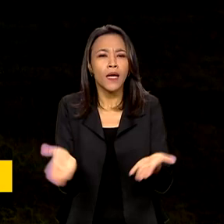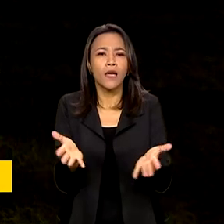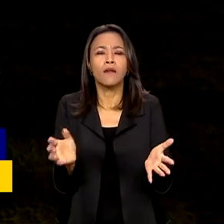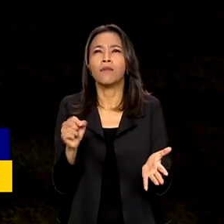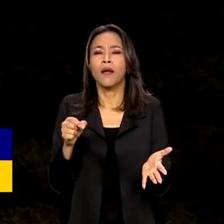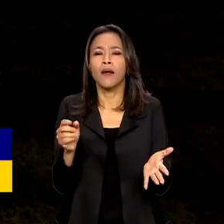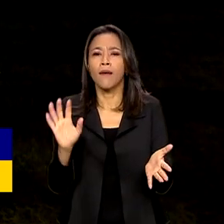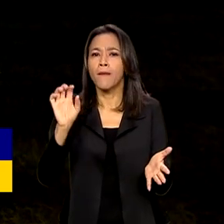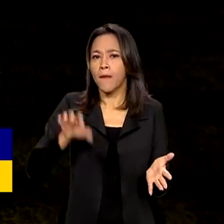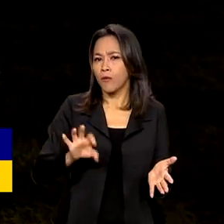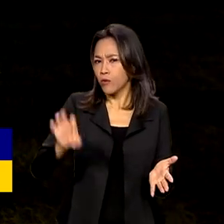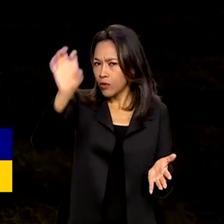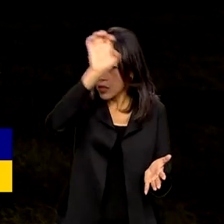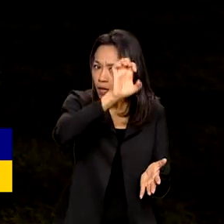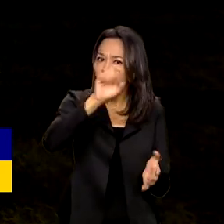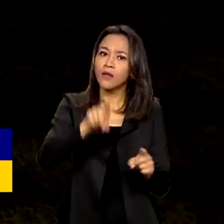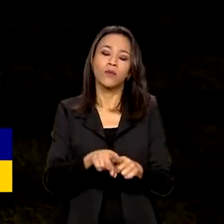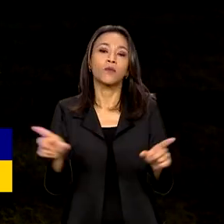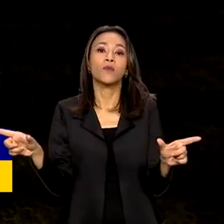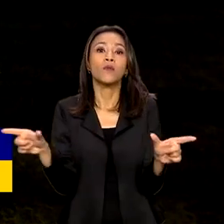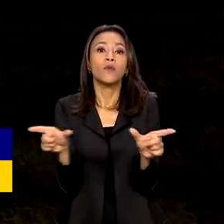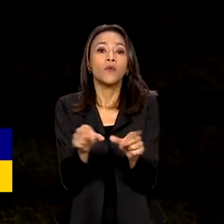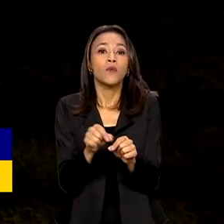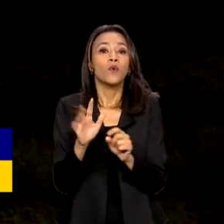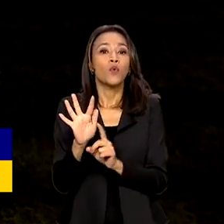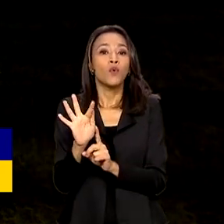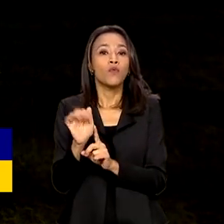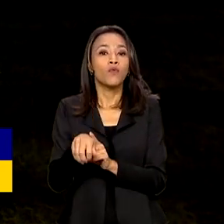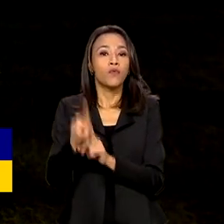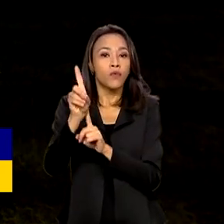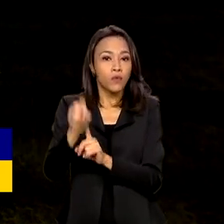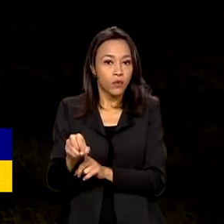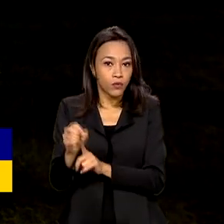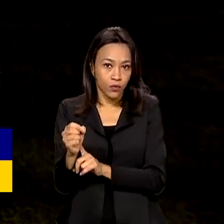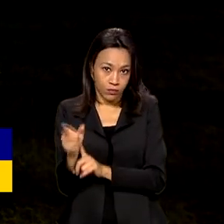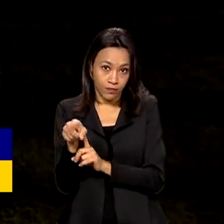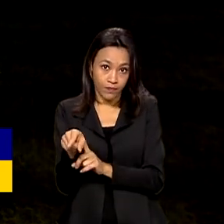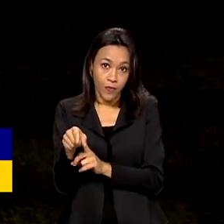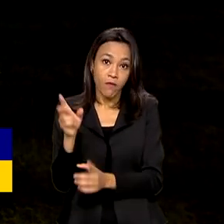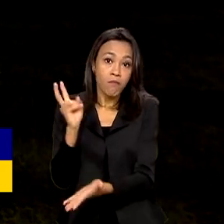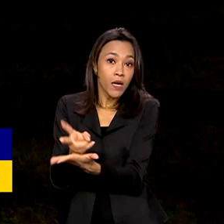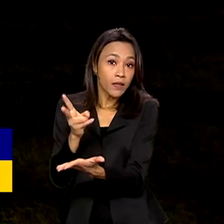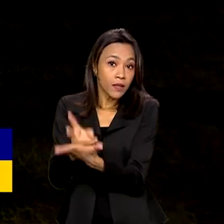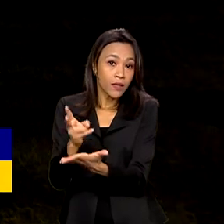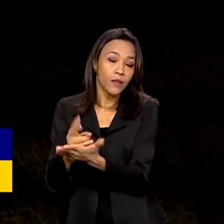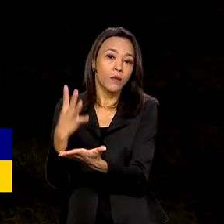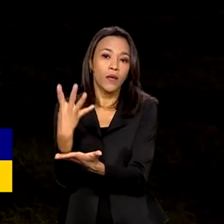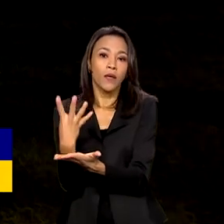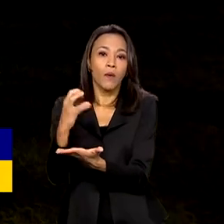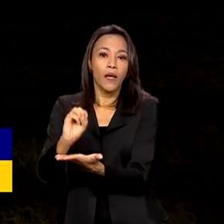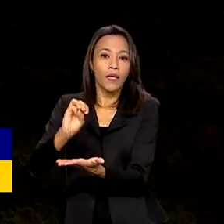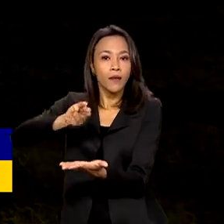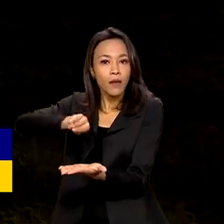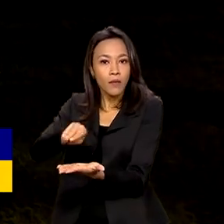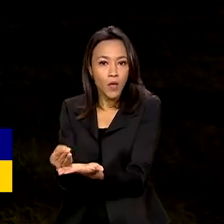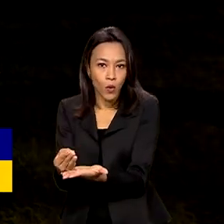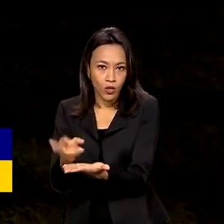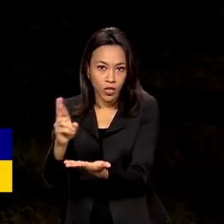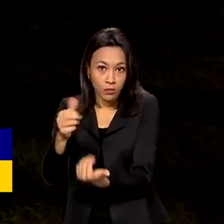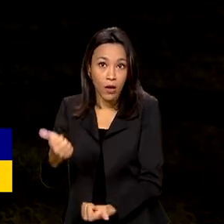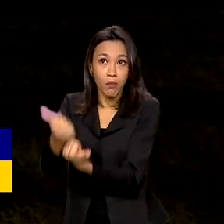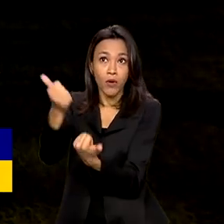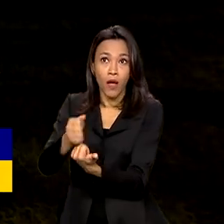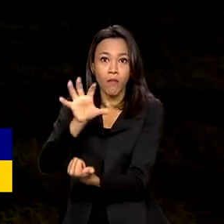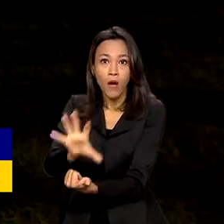Estados o Fundo Nacional de Desenvolvimento regional foi mantido em quadrilhões de reais mas os